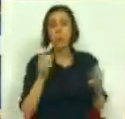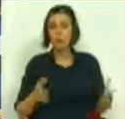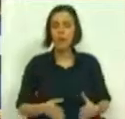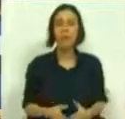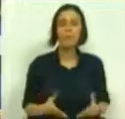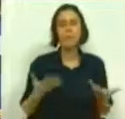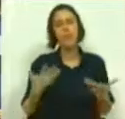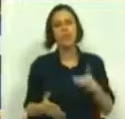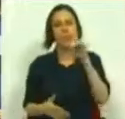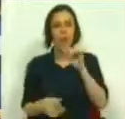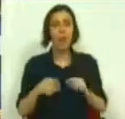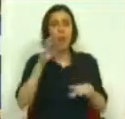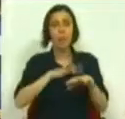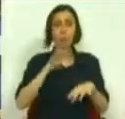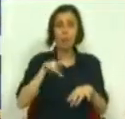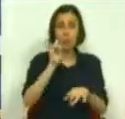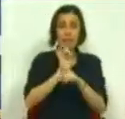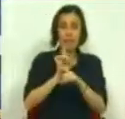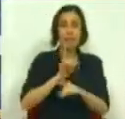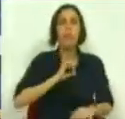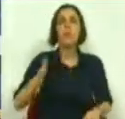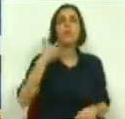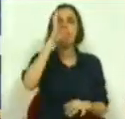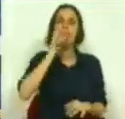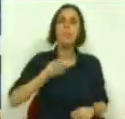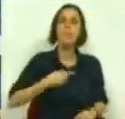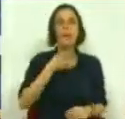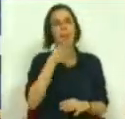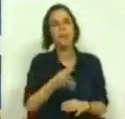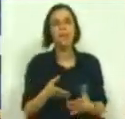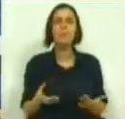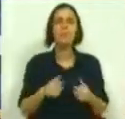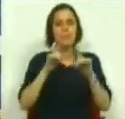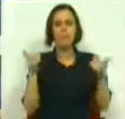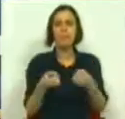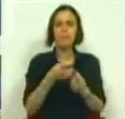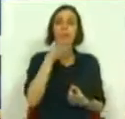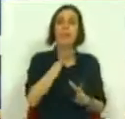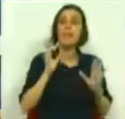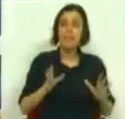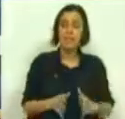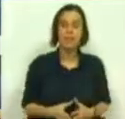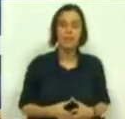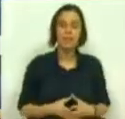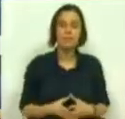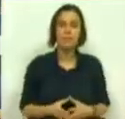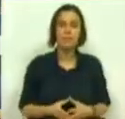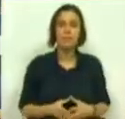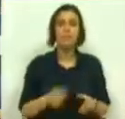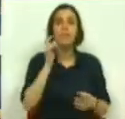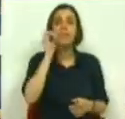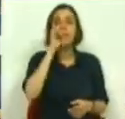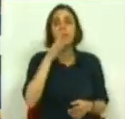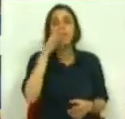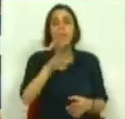Governo. E já agora, a esse propósito, Sr. Primeiro-Ministro, deixe-me também aqui só, muito telegraficamente, dizer que